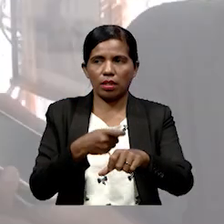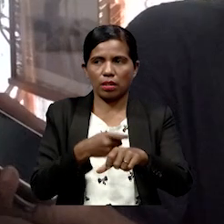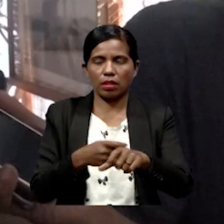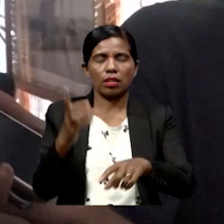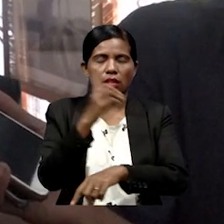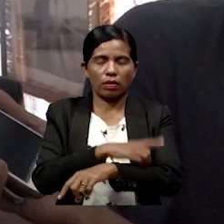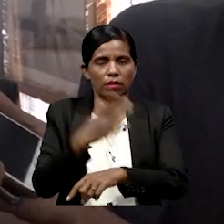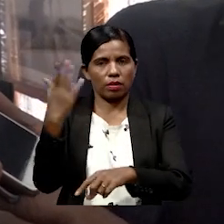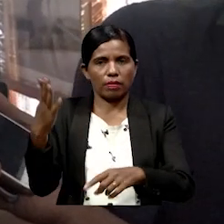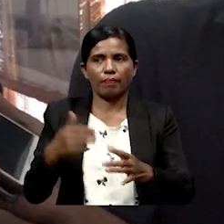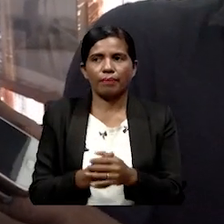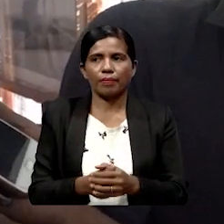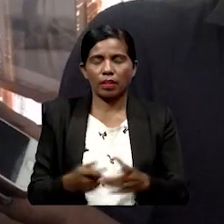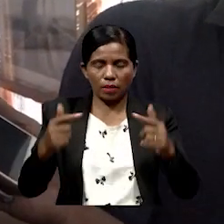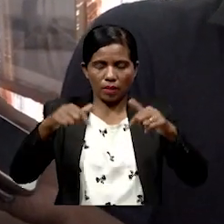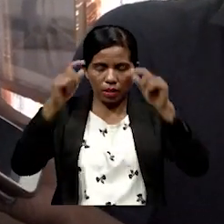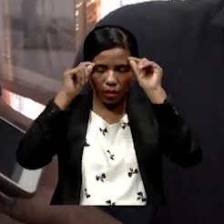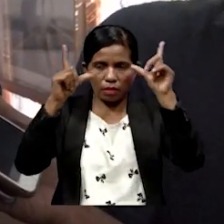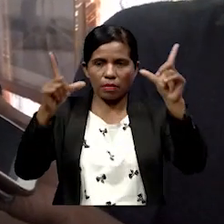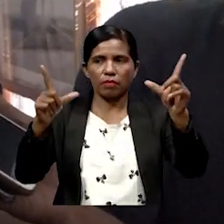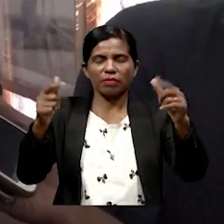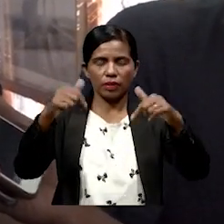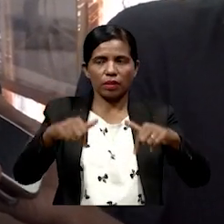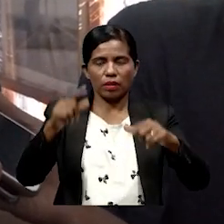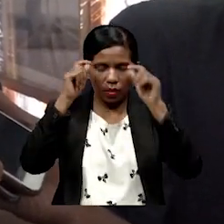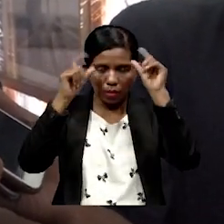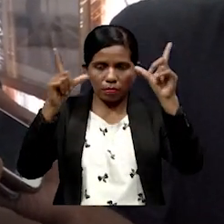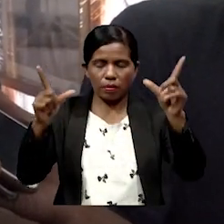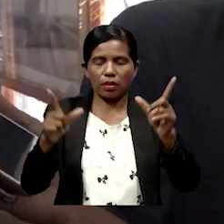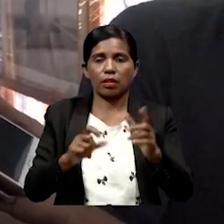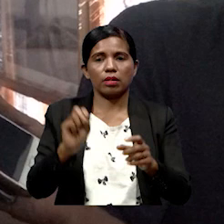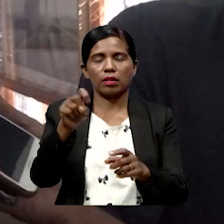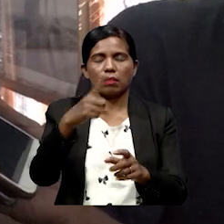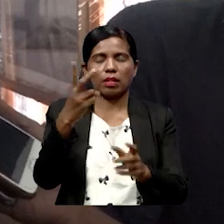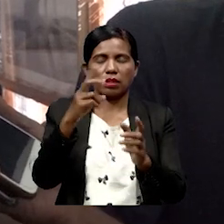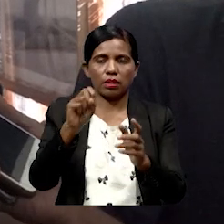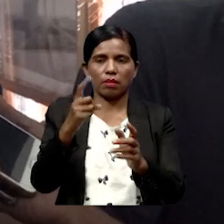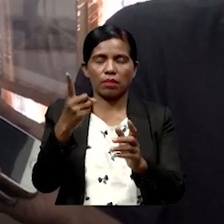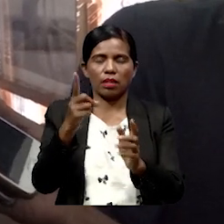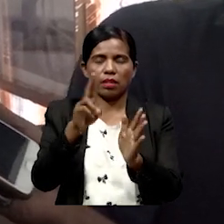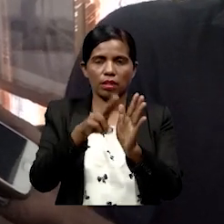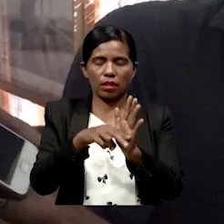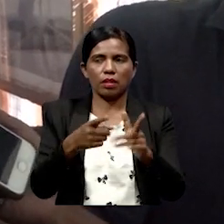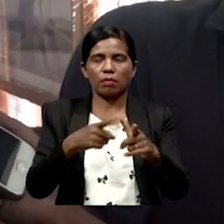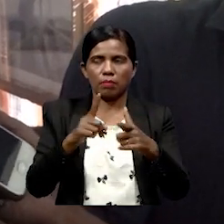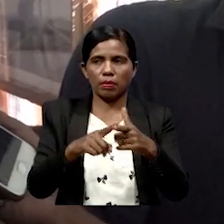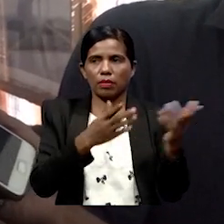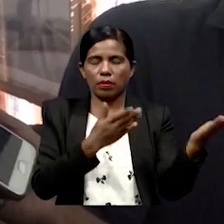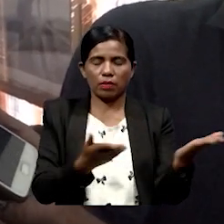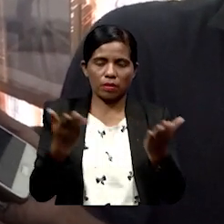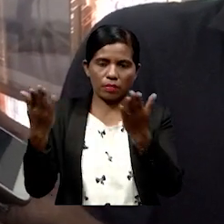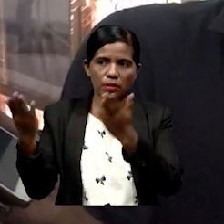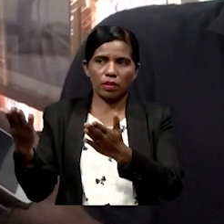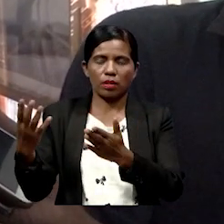ne ba taxa ne rasi ne tseto Timor ami mai to ia 11:30 ia di ia aeroporto depois do aeroporto se lori mai ia